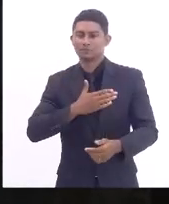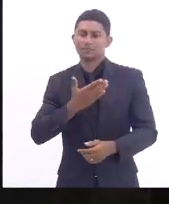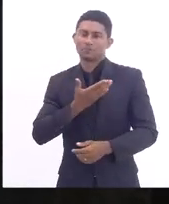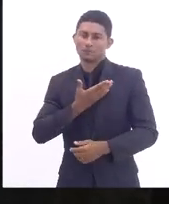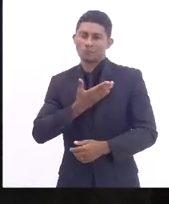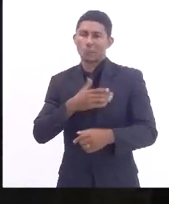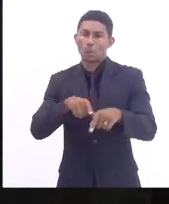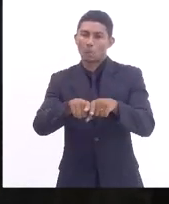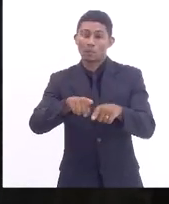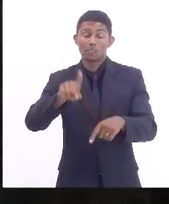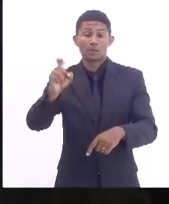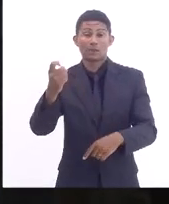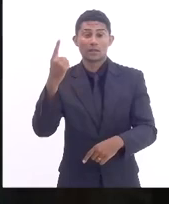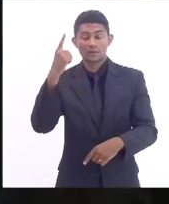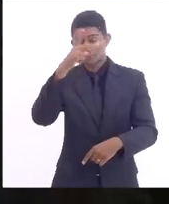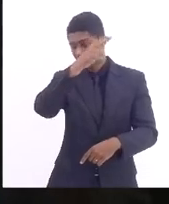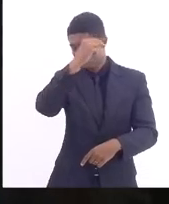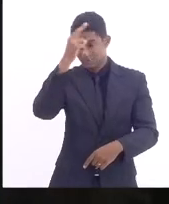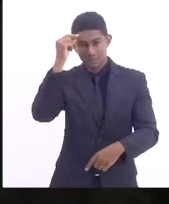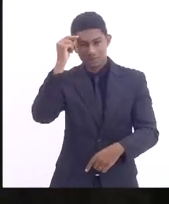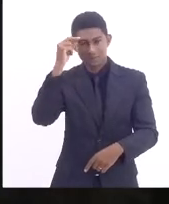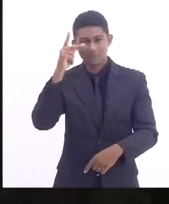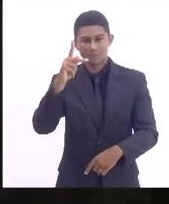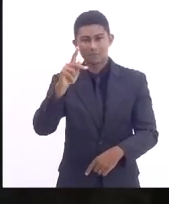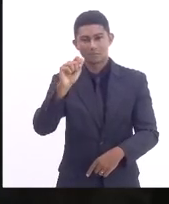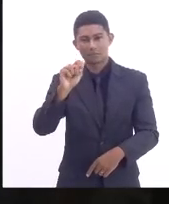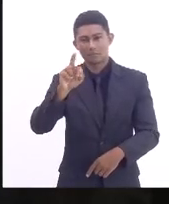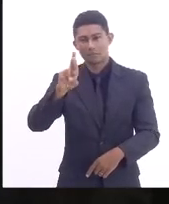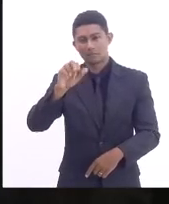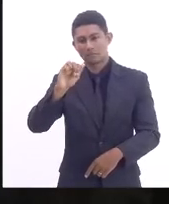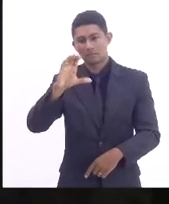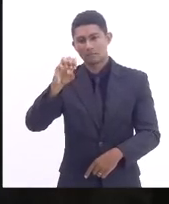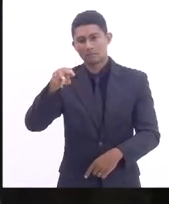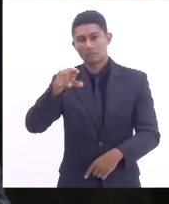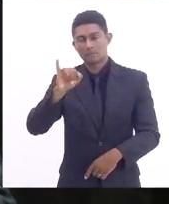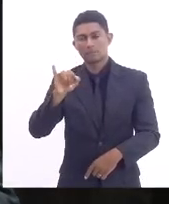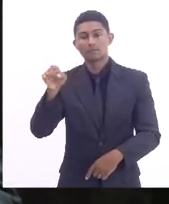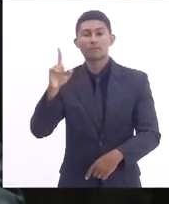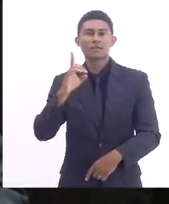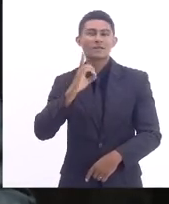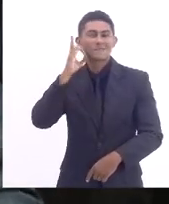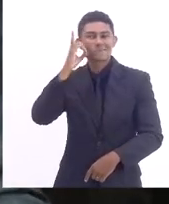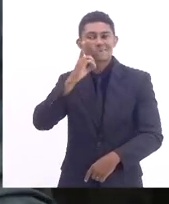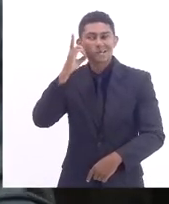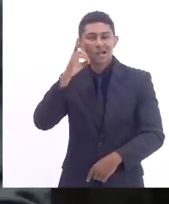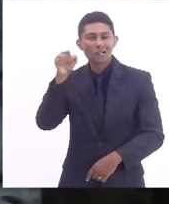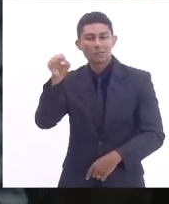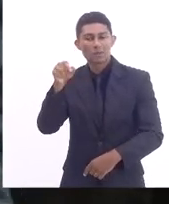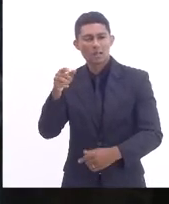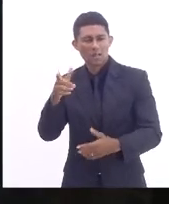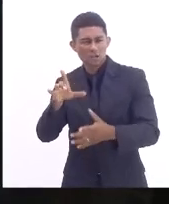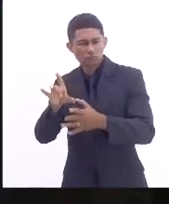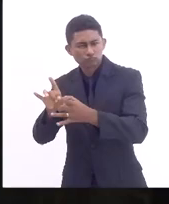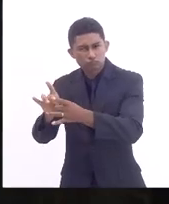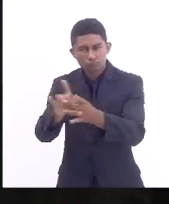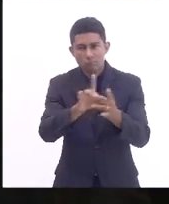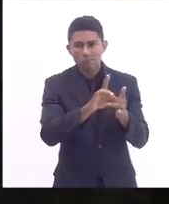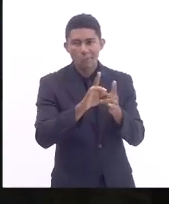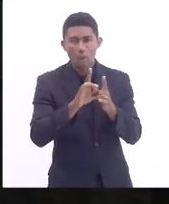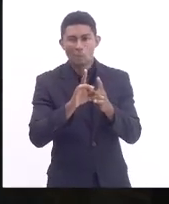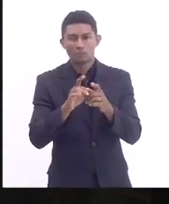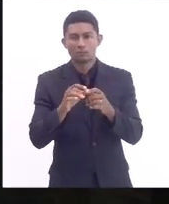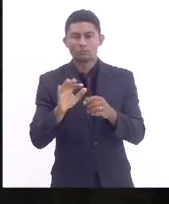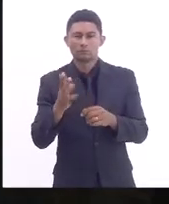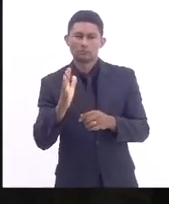irmão ex-prefeito de Paracambi um deputado que tem a capacidade de agregar eu nas últimas